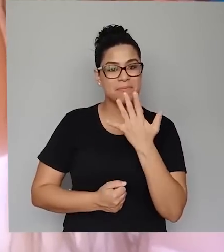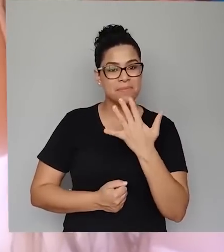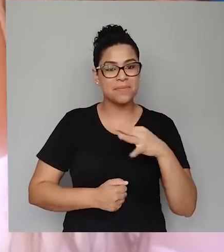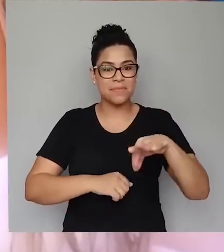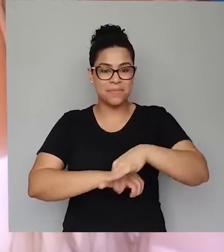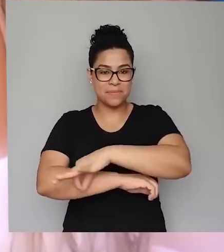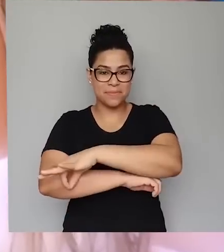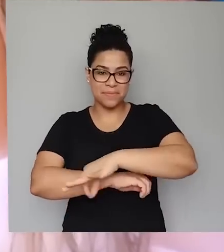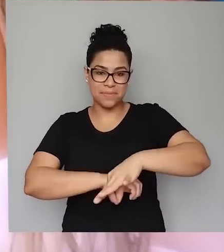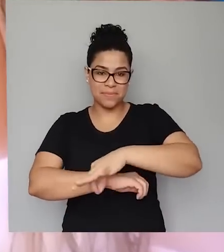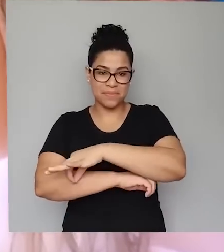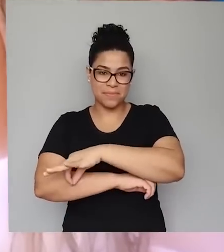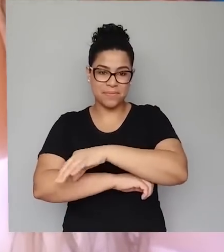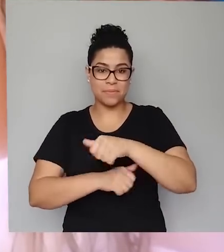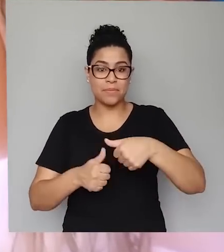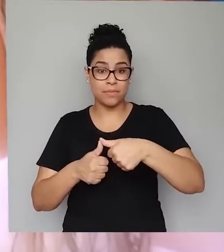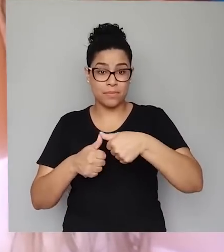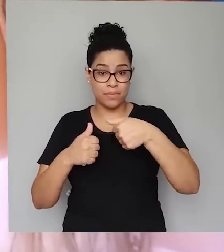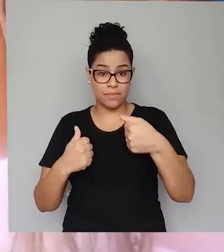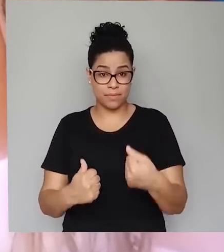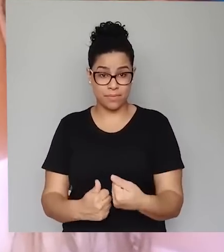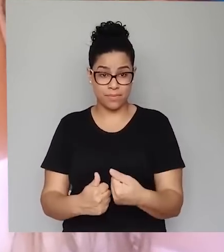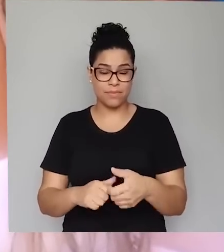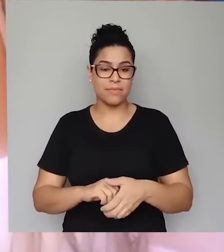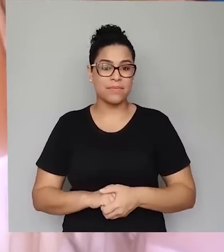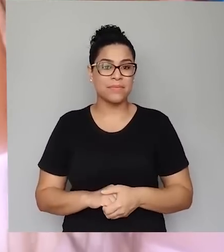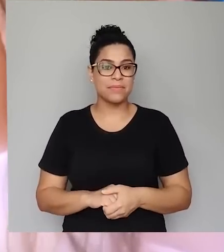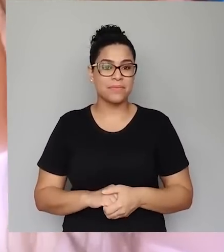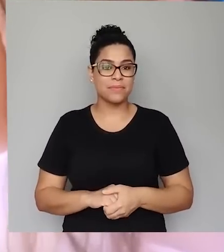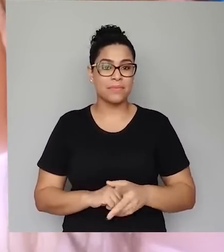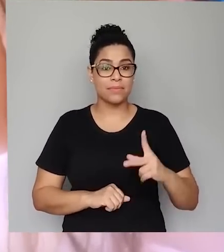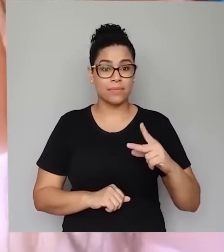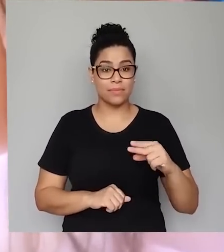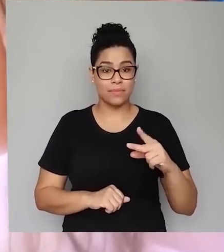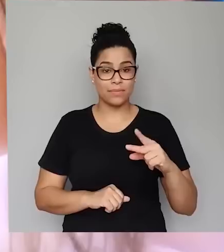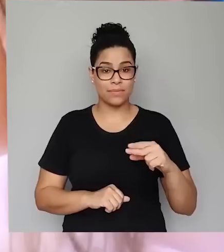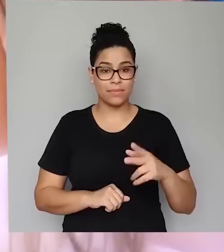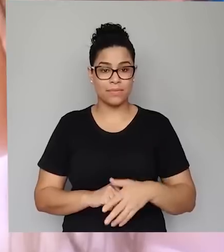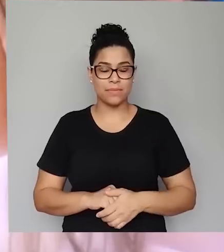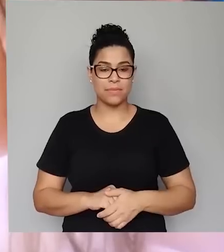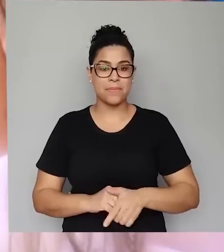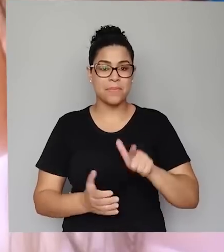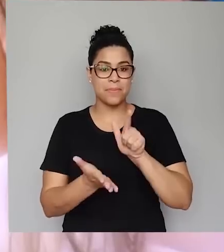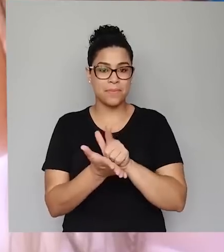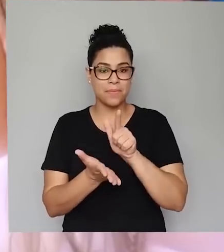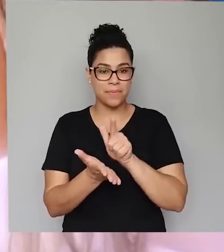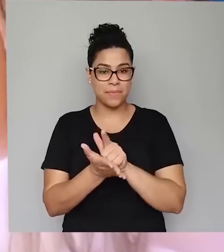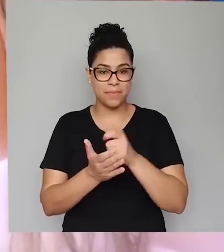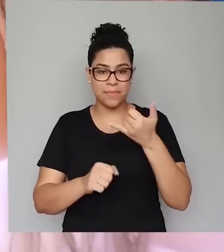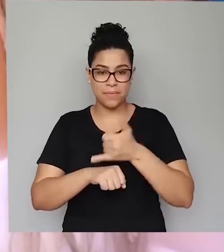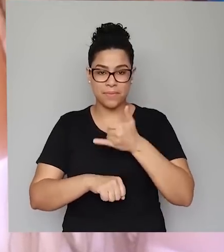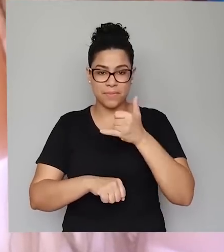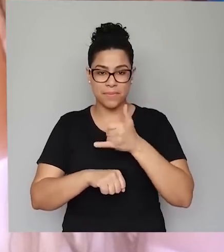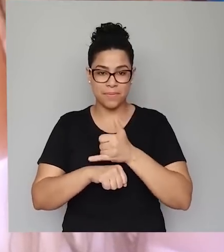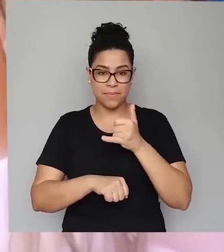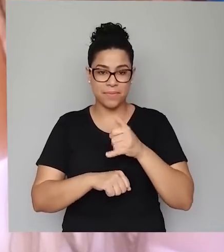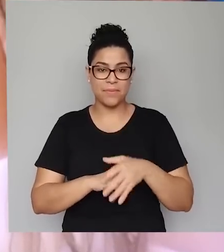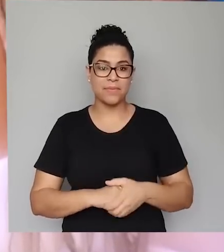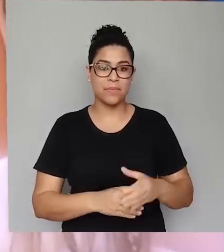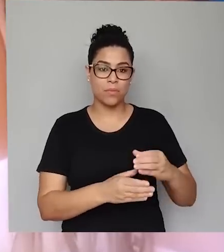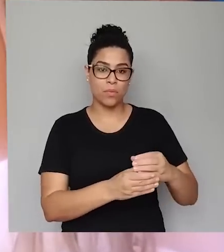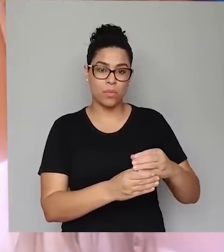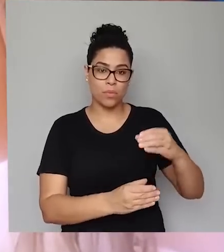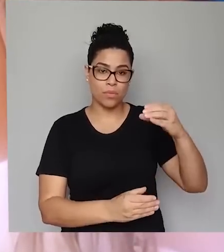régua, fita adesiva, tesoura sem ponta, papel alumínio, uma garrafa